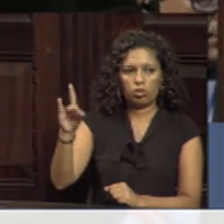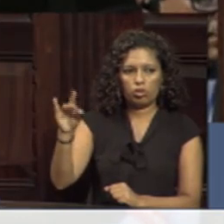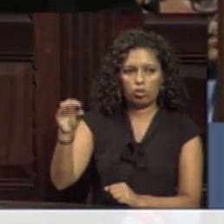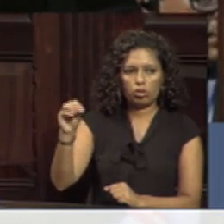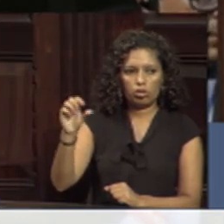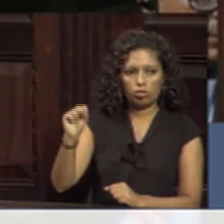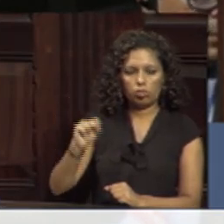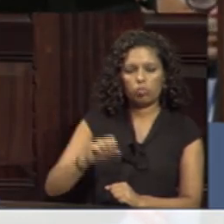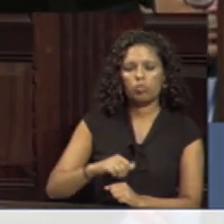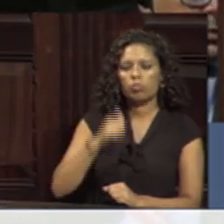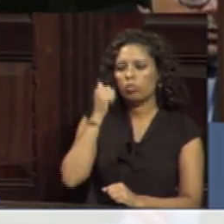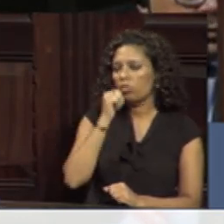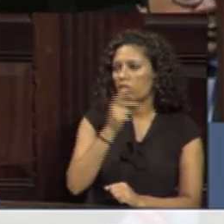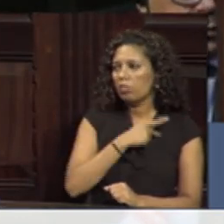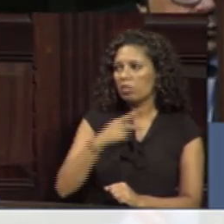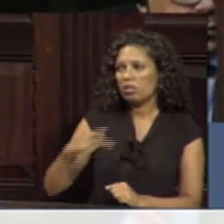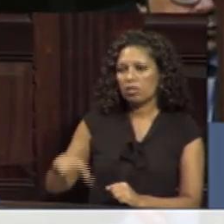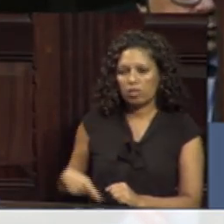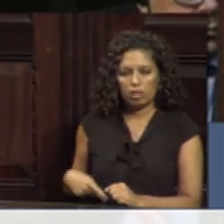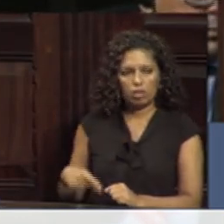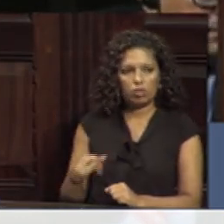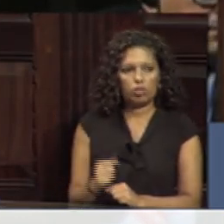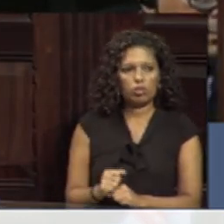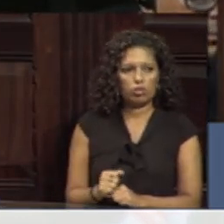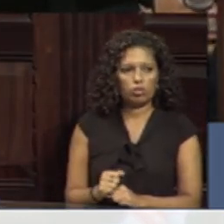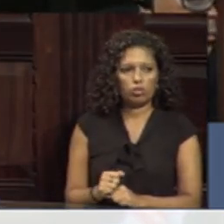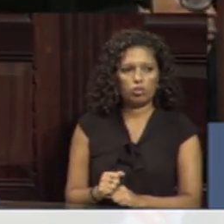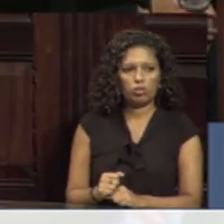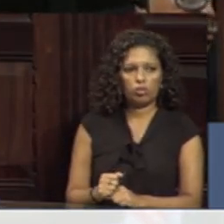Senhora presidente, como já